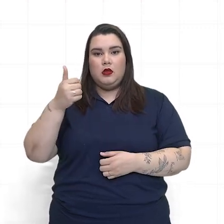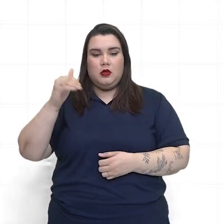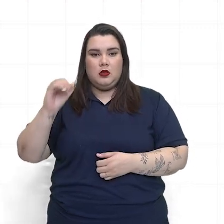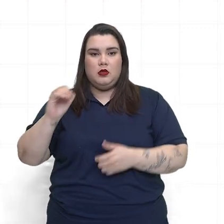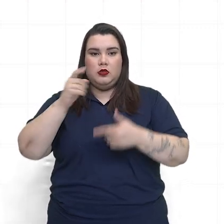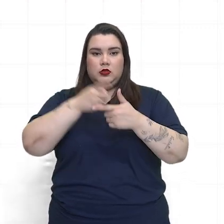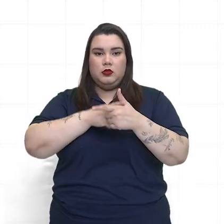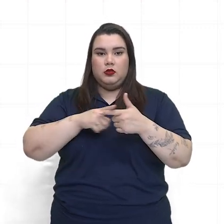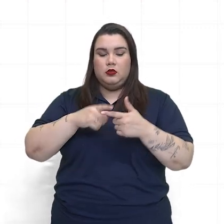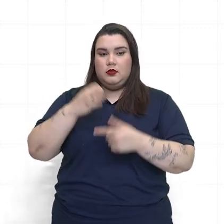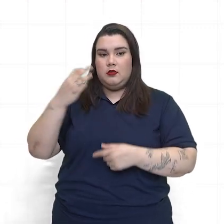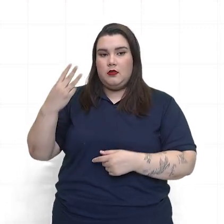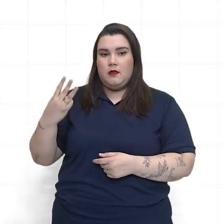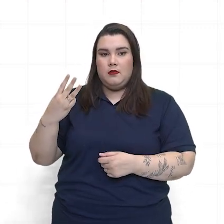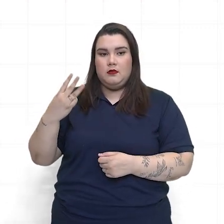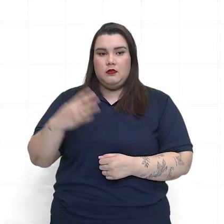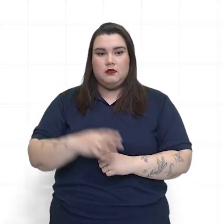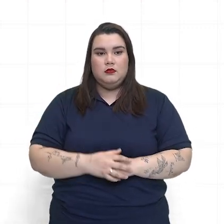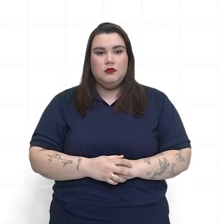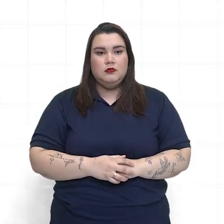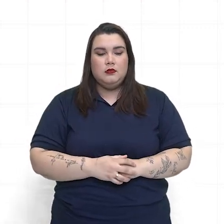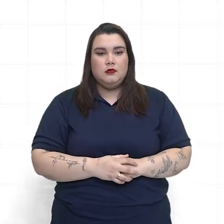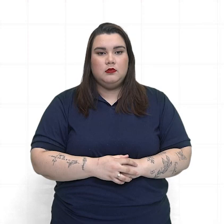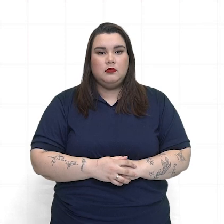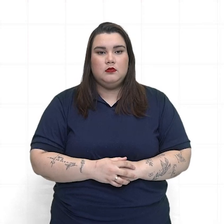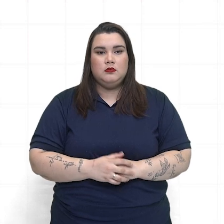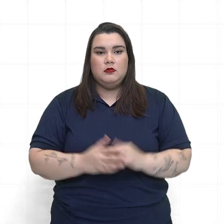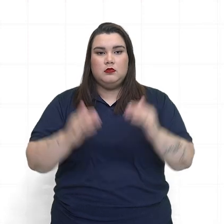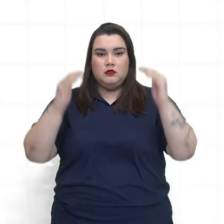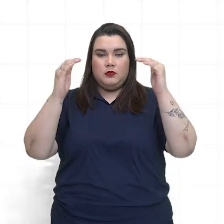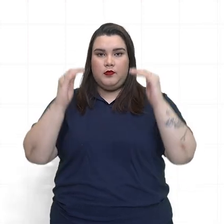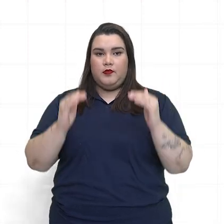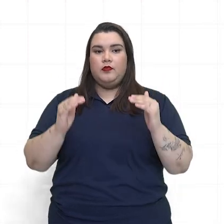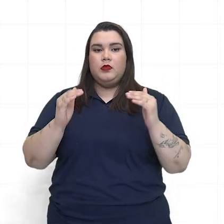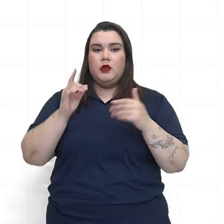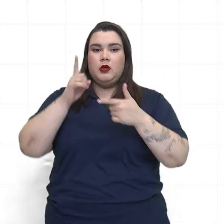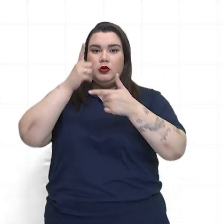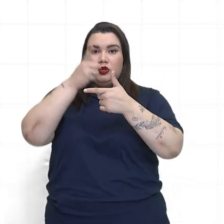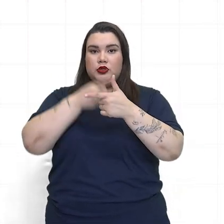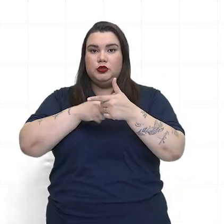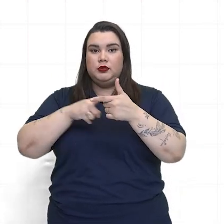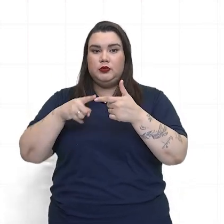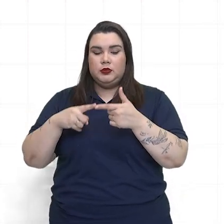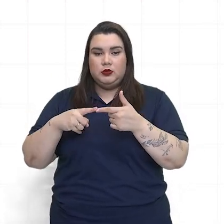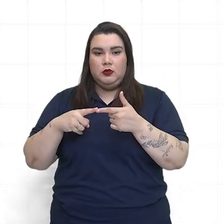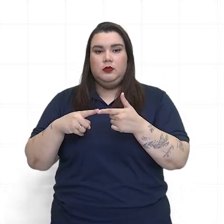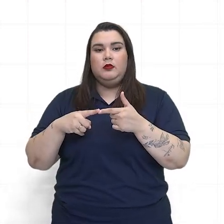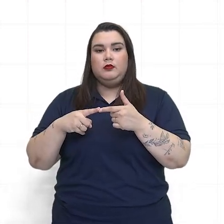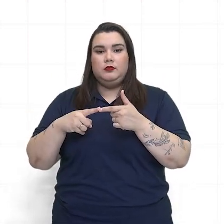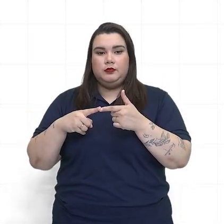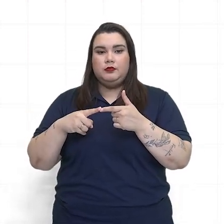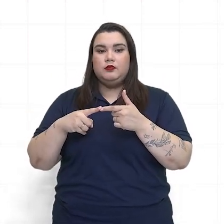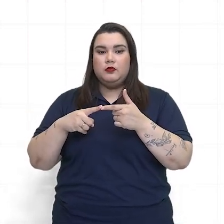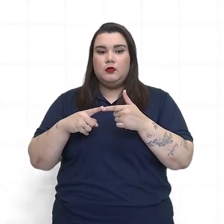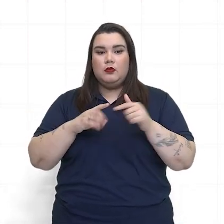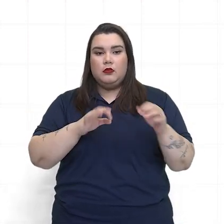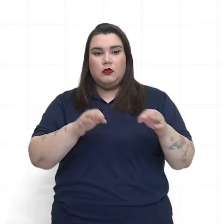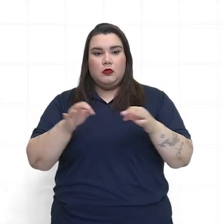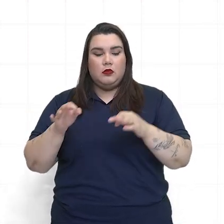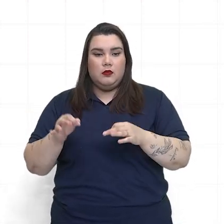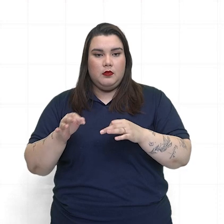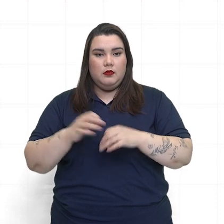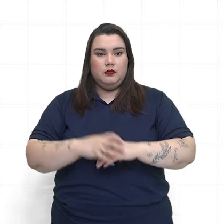por 3. Então, observe que aqui nós temos o algoritmo da divisão. E nesse algoritmo da